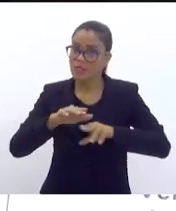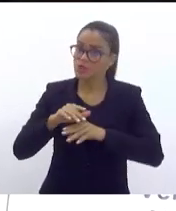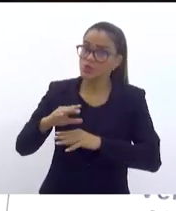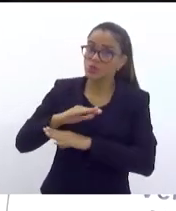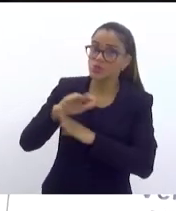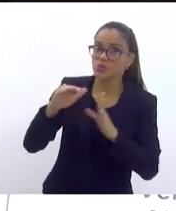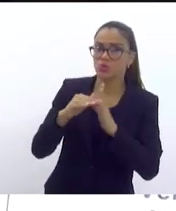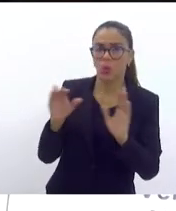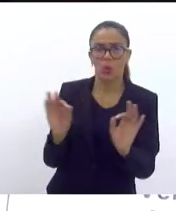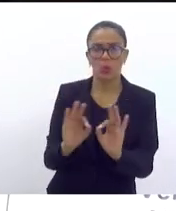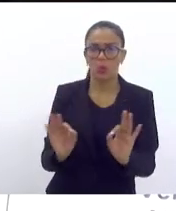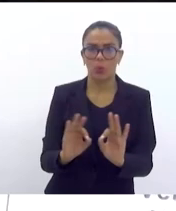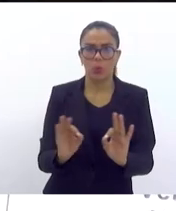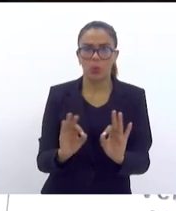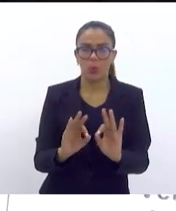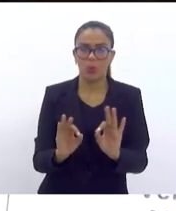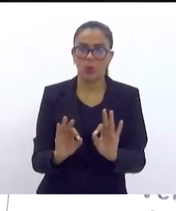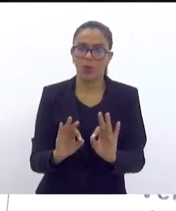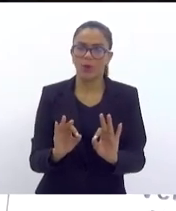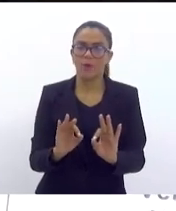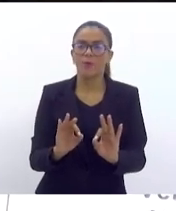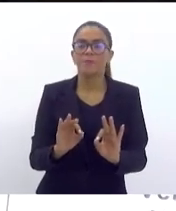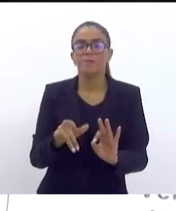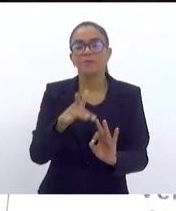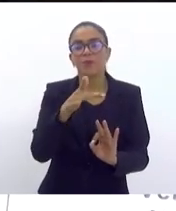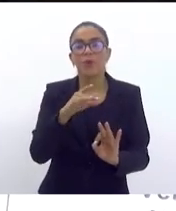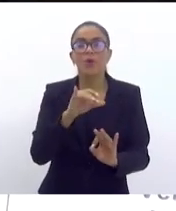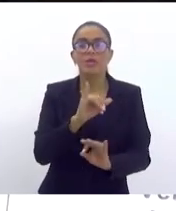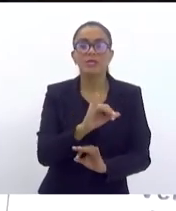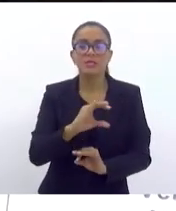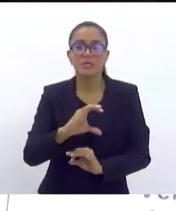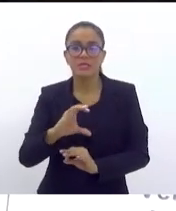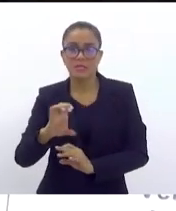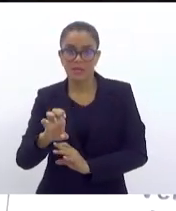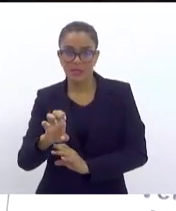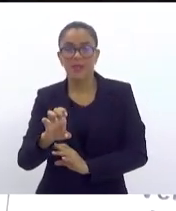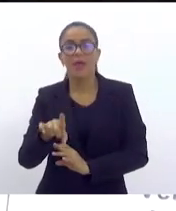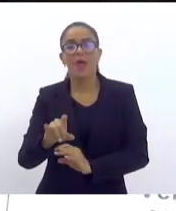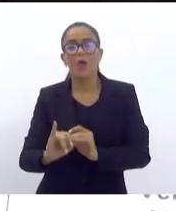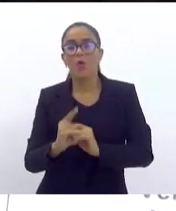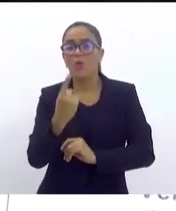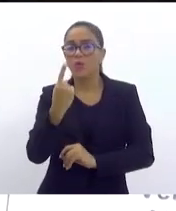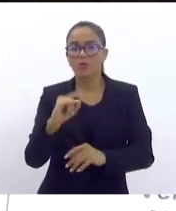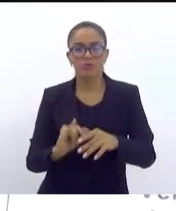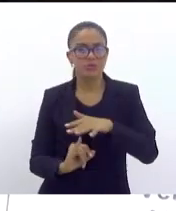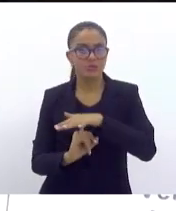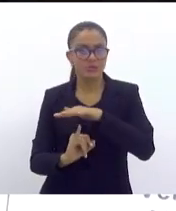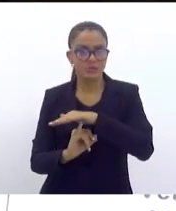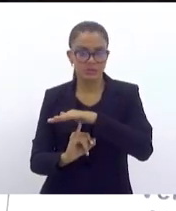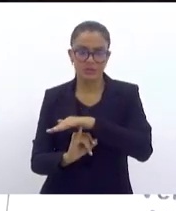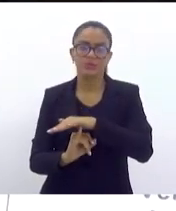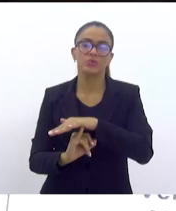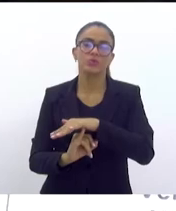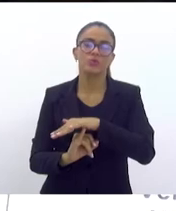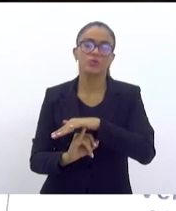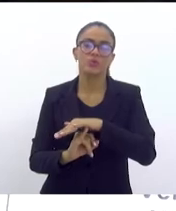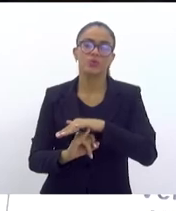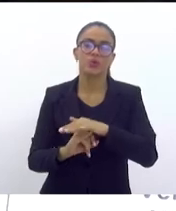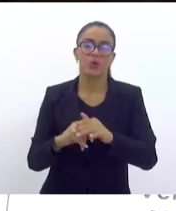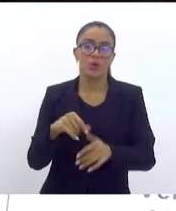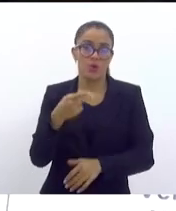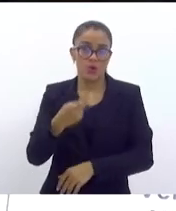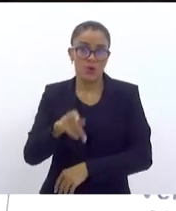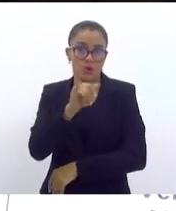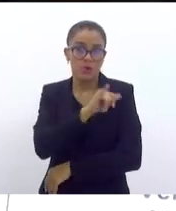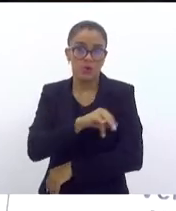então quando o iccce que é o único estudo que o Carlos é bullying que é o único Instituto no